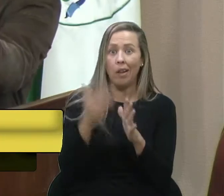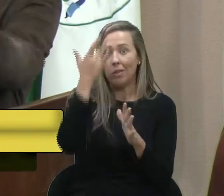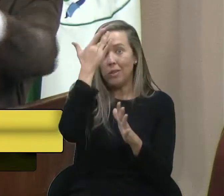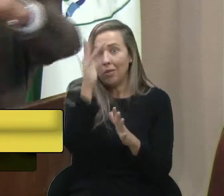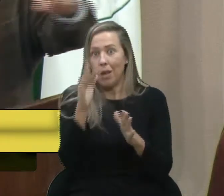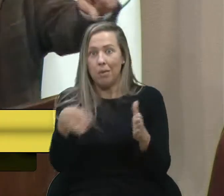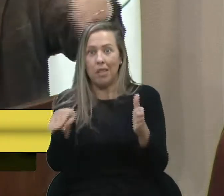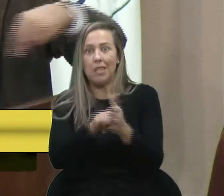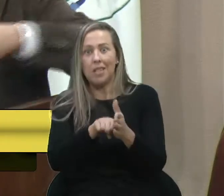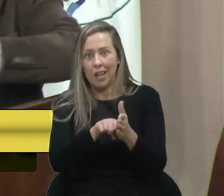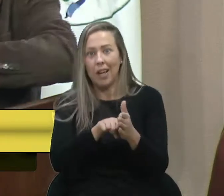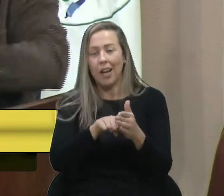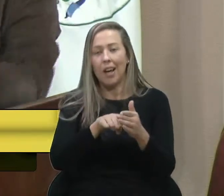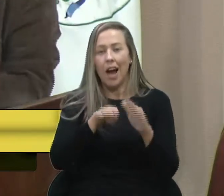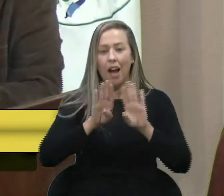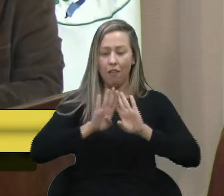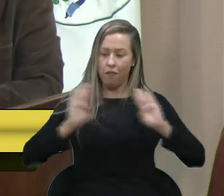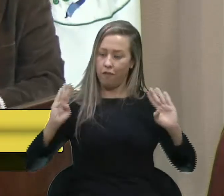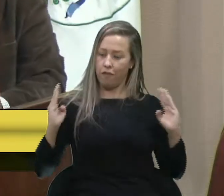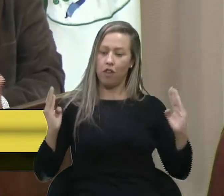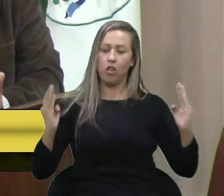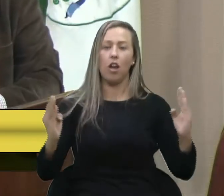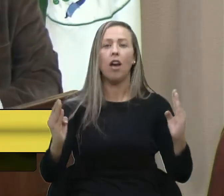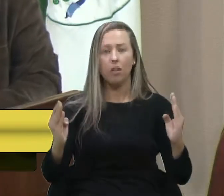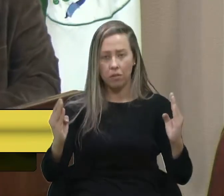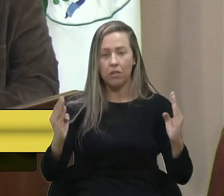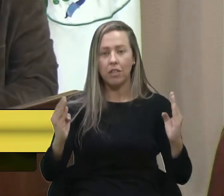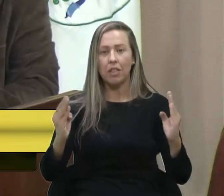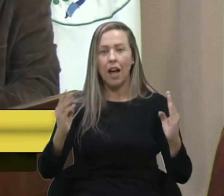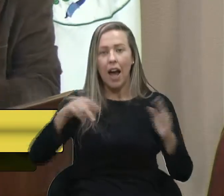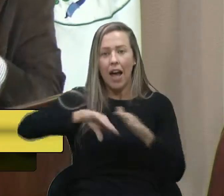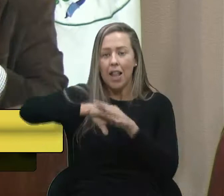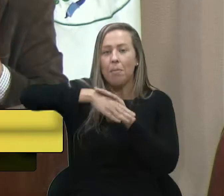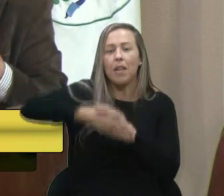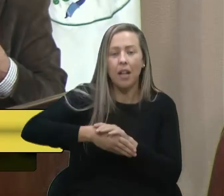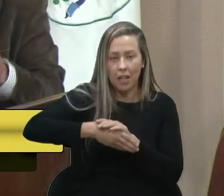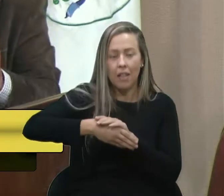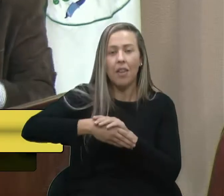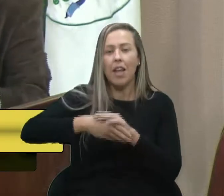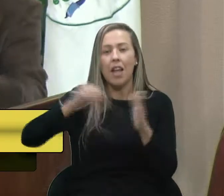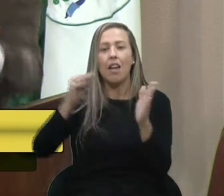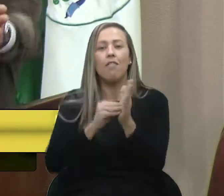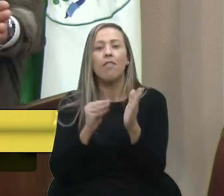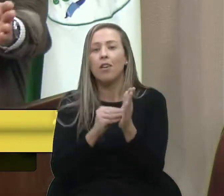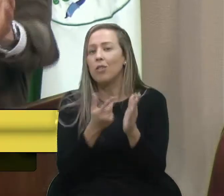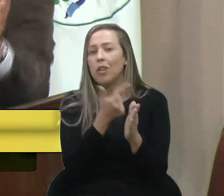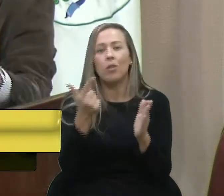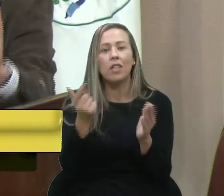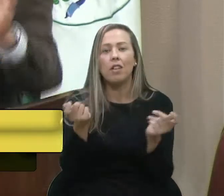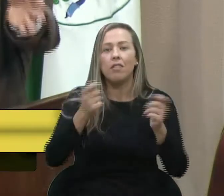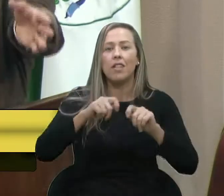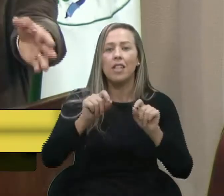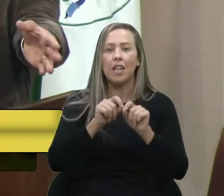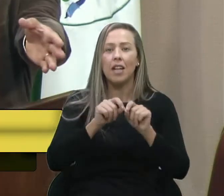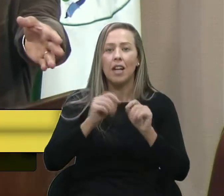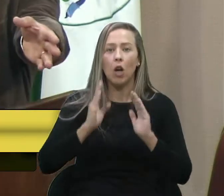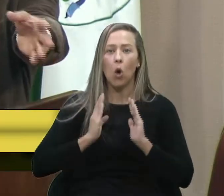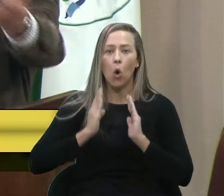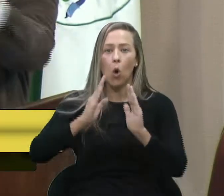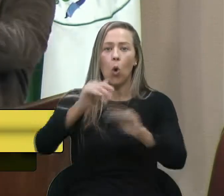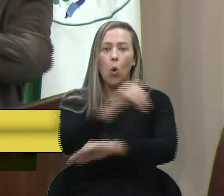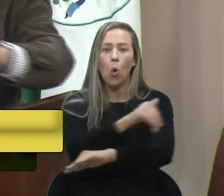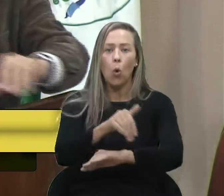chega. Fizeram ali o cercadinho e essa lei precisa ser aprimorada. E o subprefeito que está lá, muitas vezes, não pode fazer aquela estradinha que vai para a